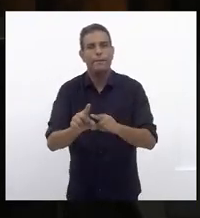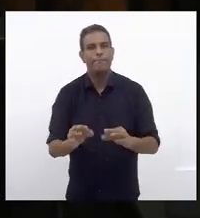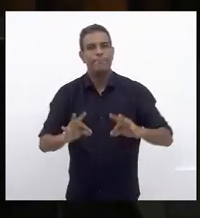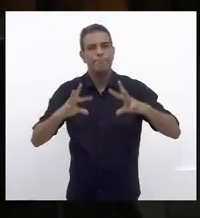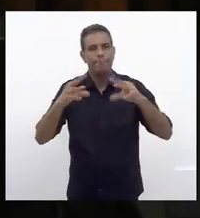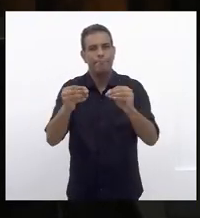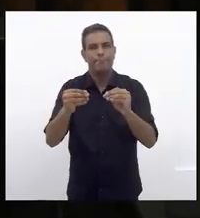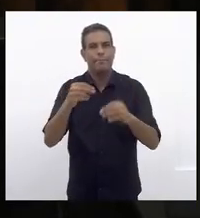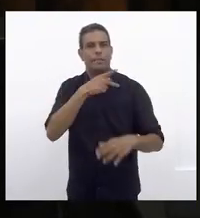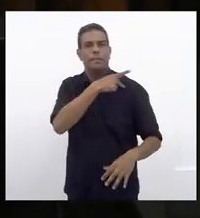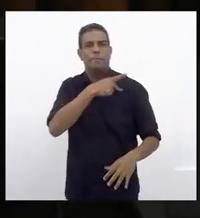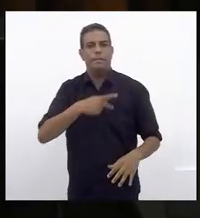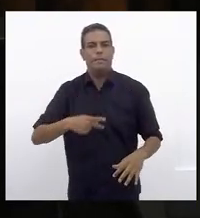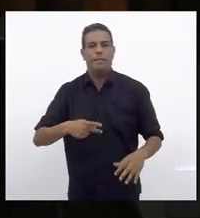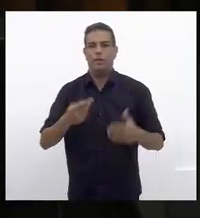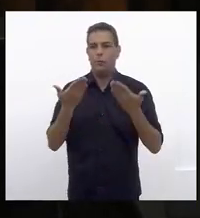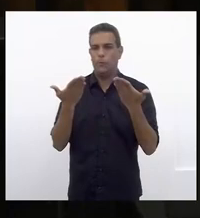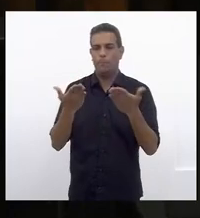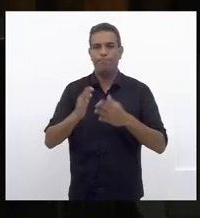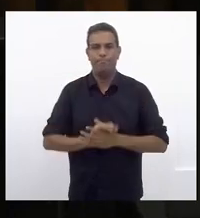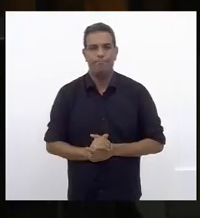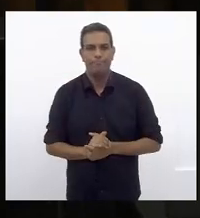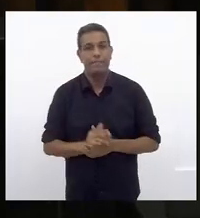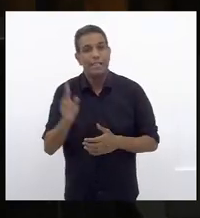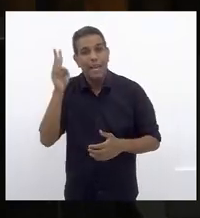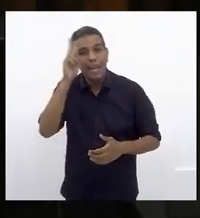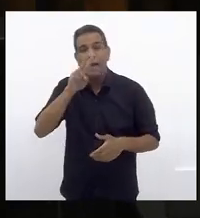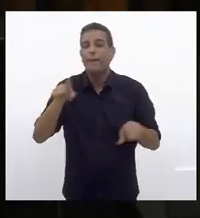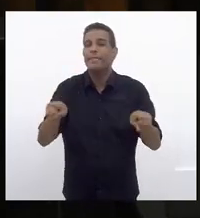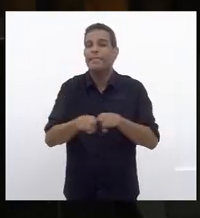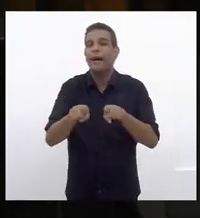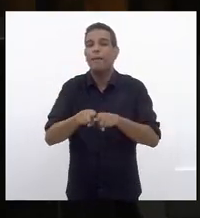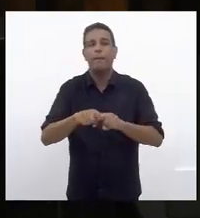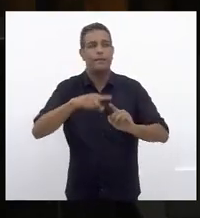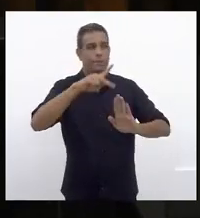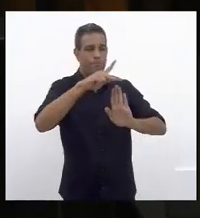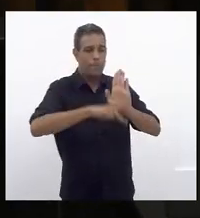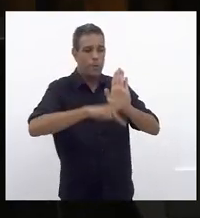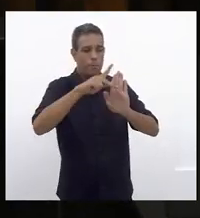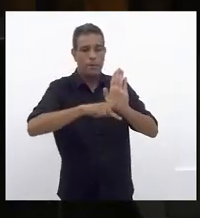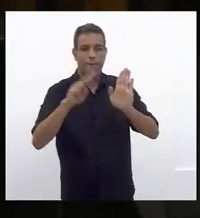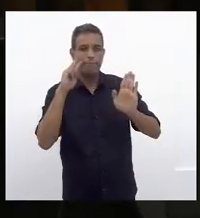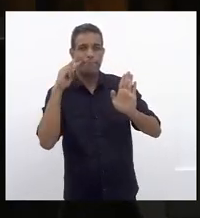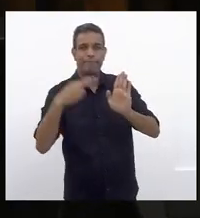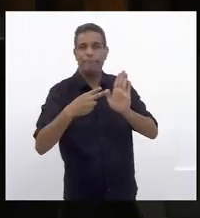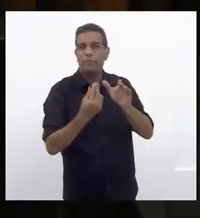ao presente projeto. Queria lembrar que esse projeto